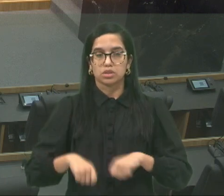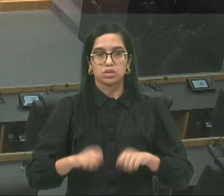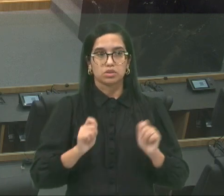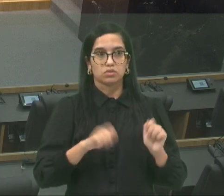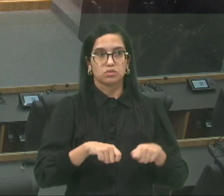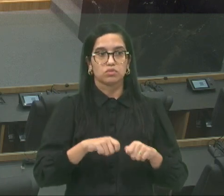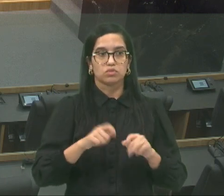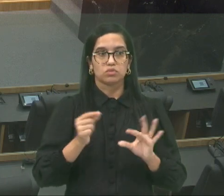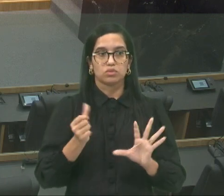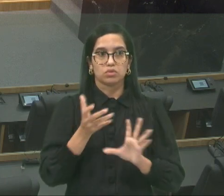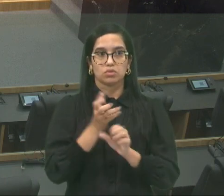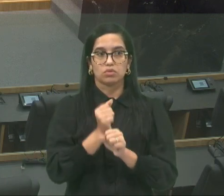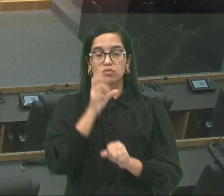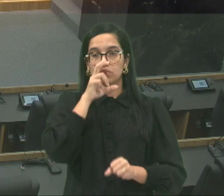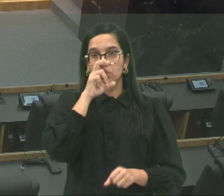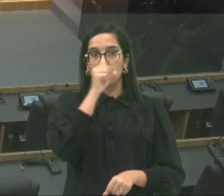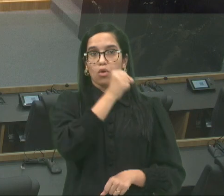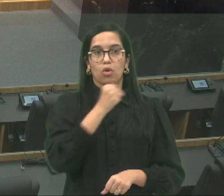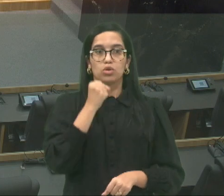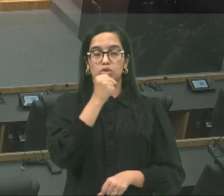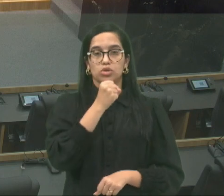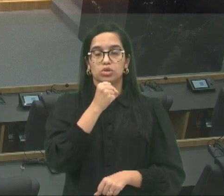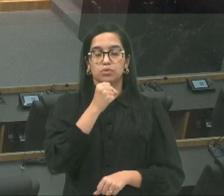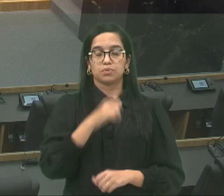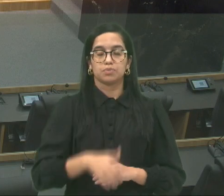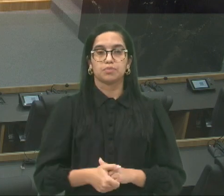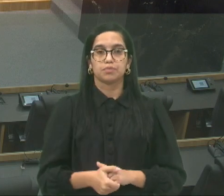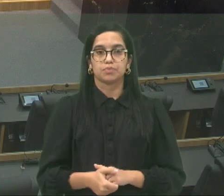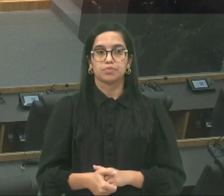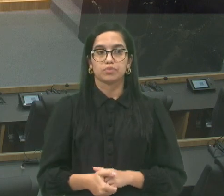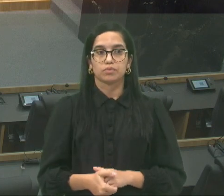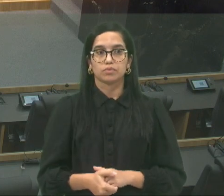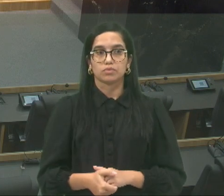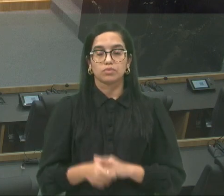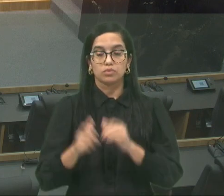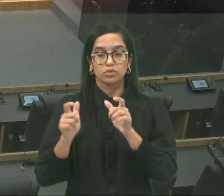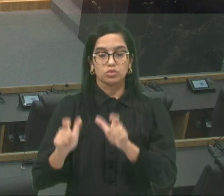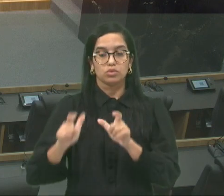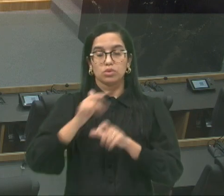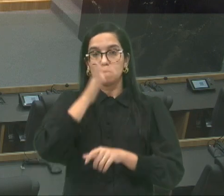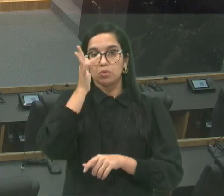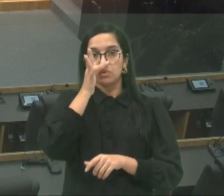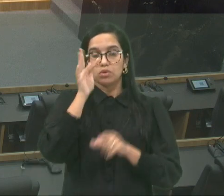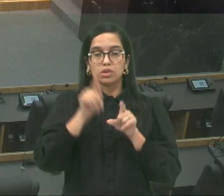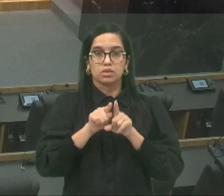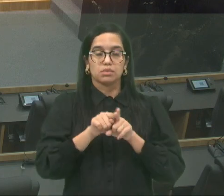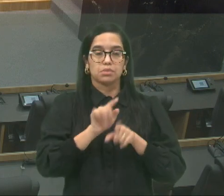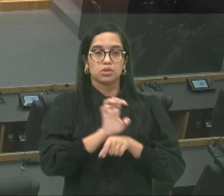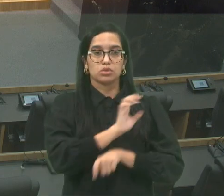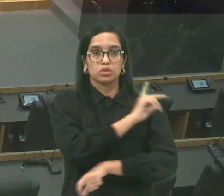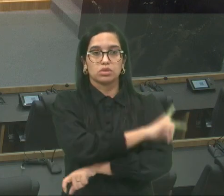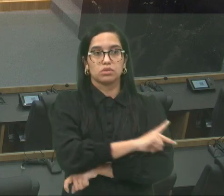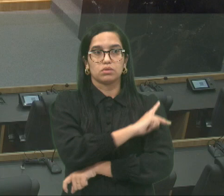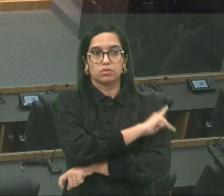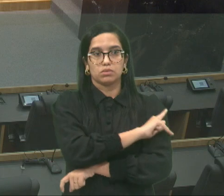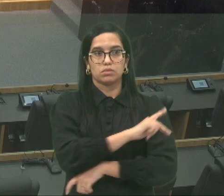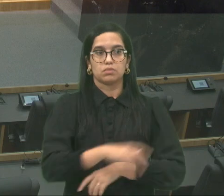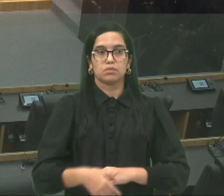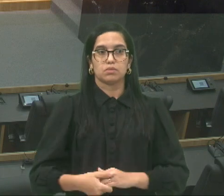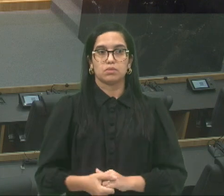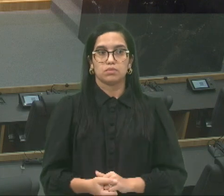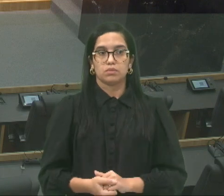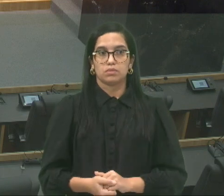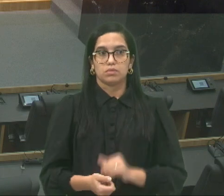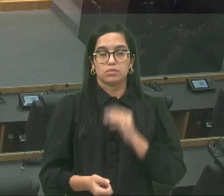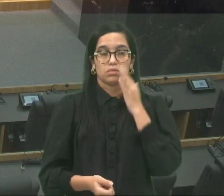no fortalecimento da economia local e estadual aqui no estado